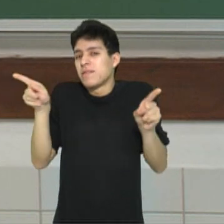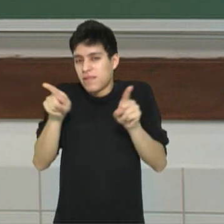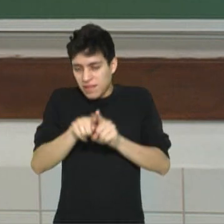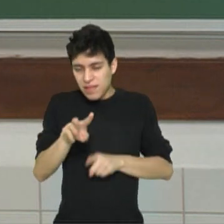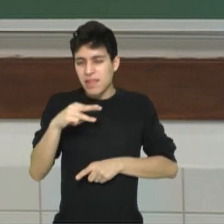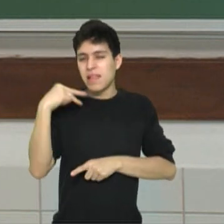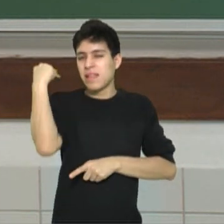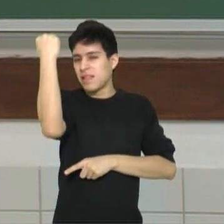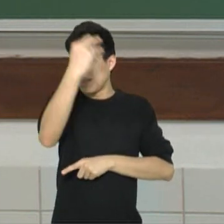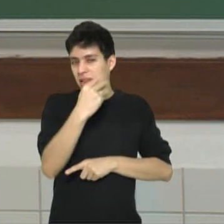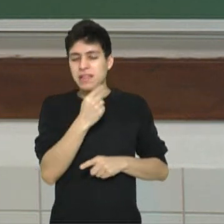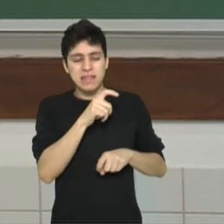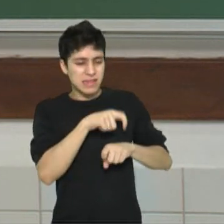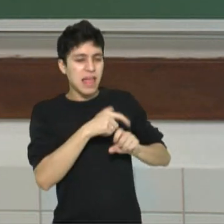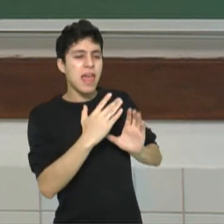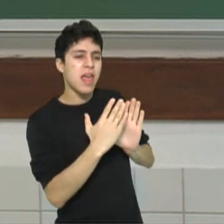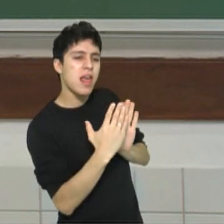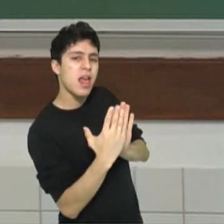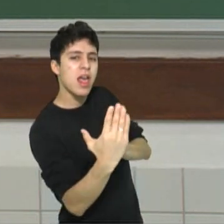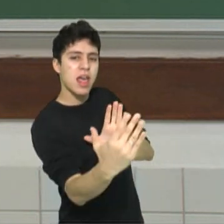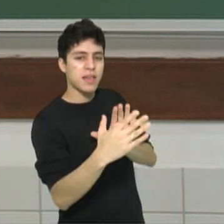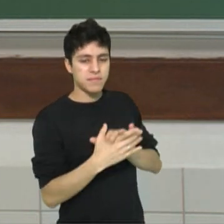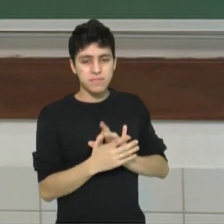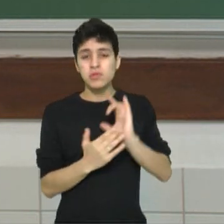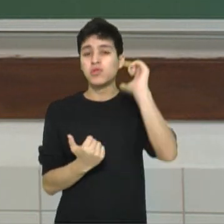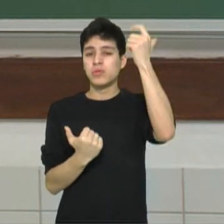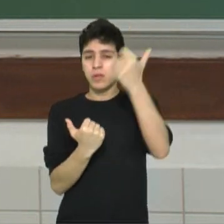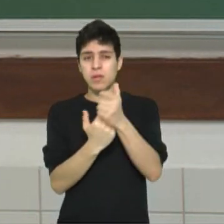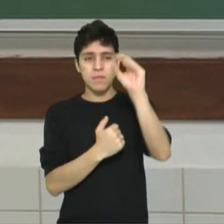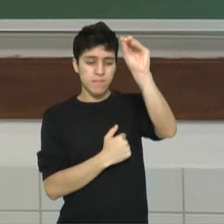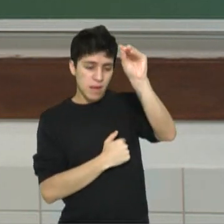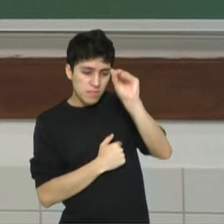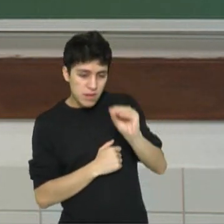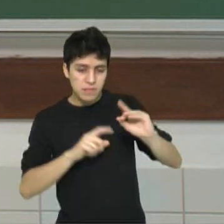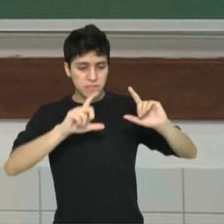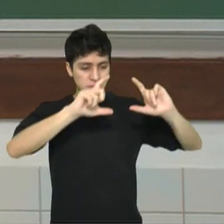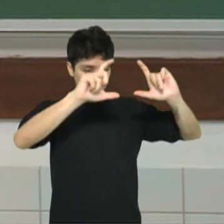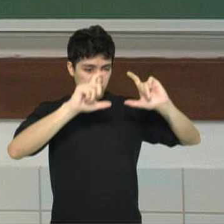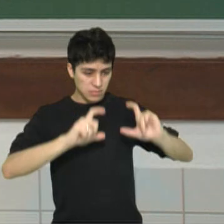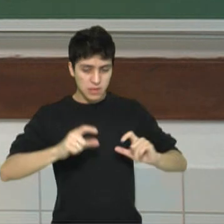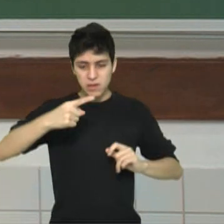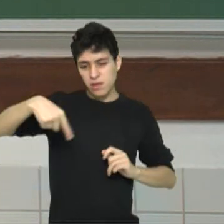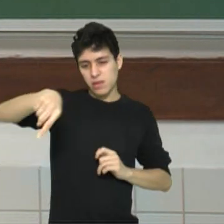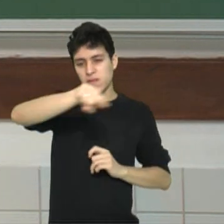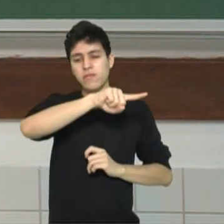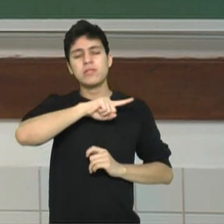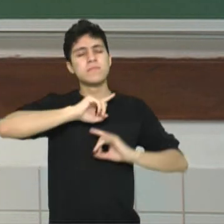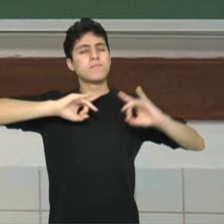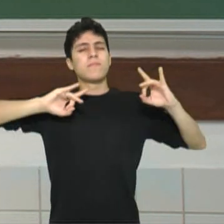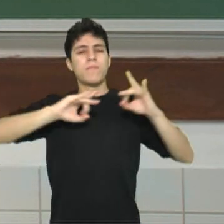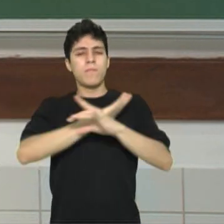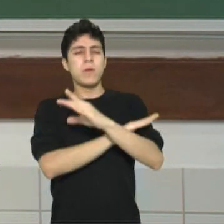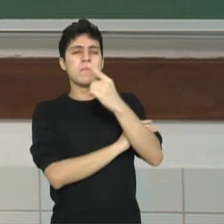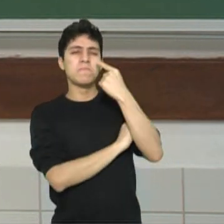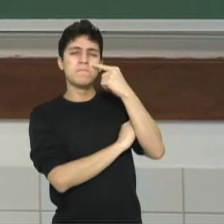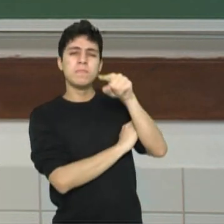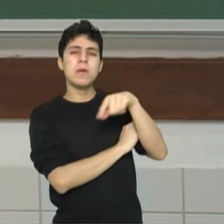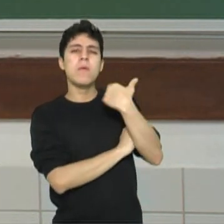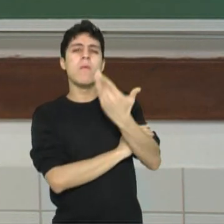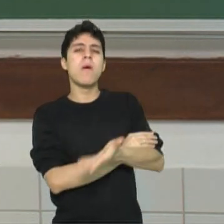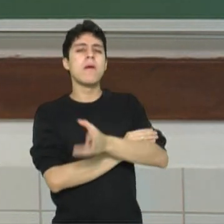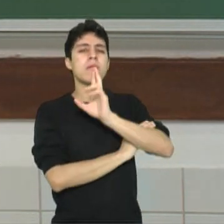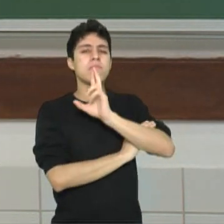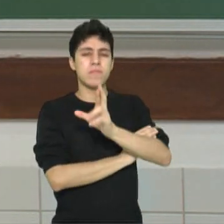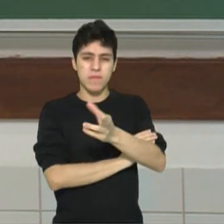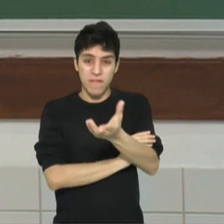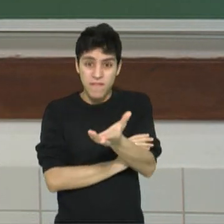3 horas, o intervalo de tempo. Só substituir esses dados na fórmula e você já vai encontrar o resultado. Então, vamos lá